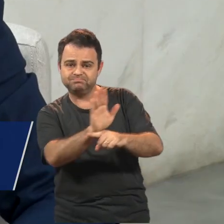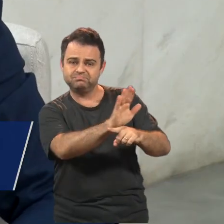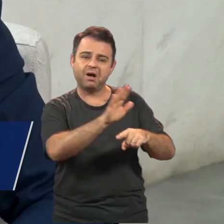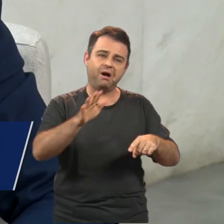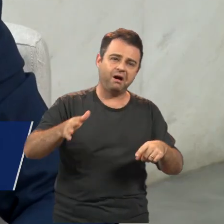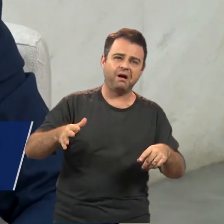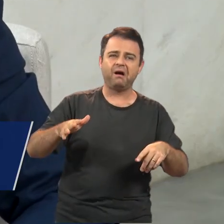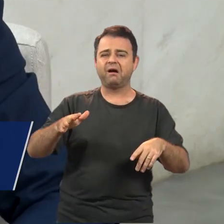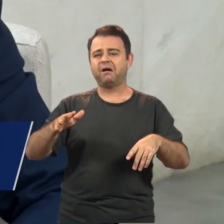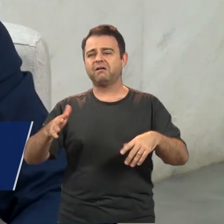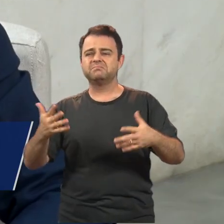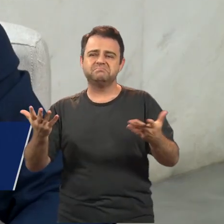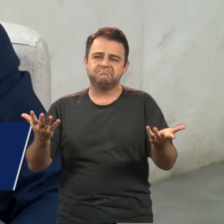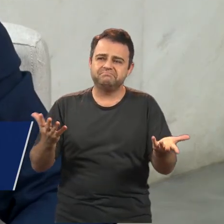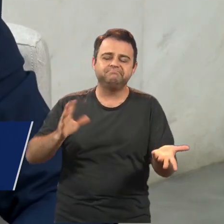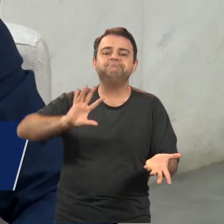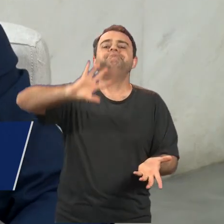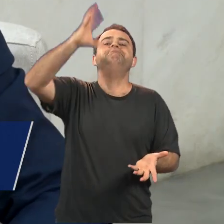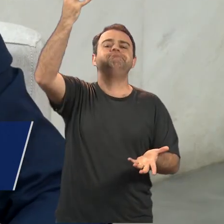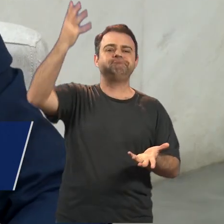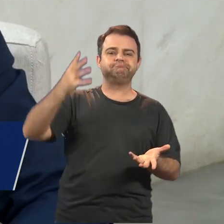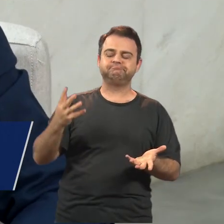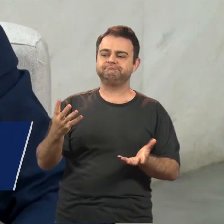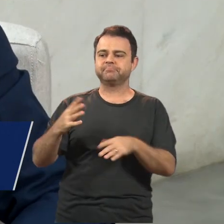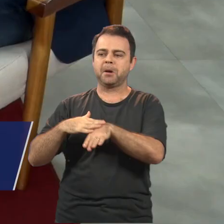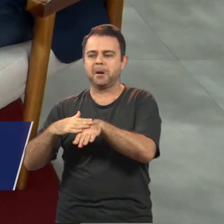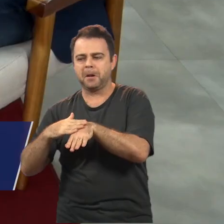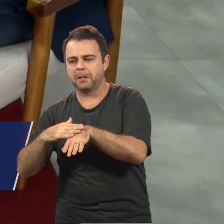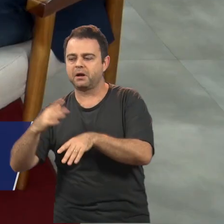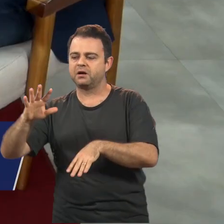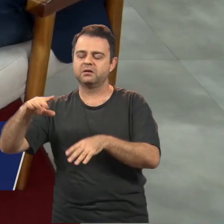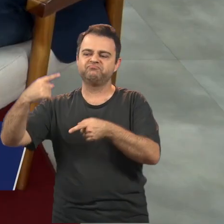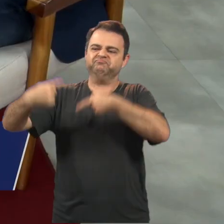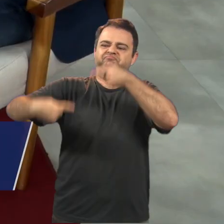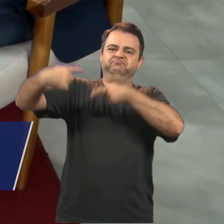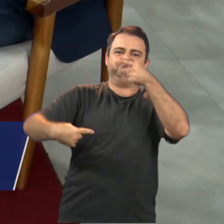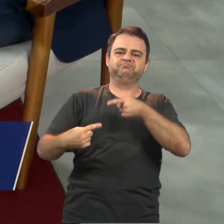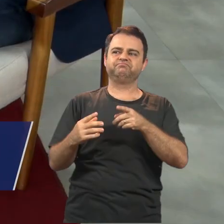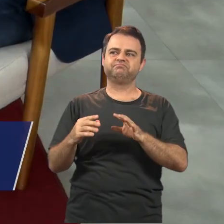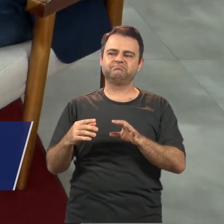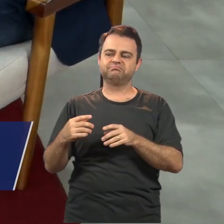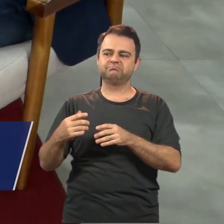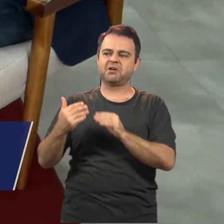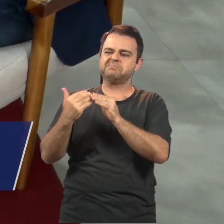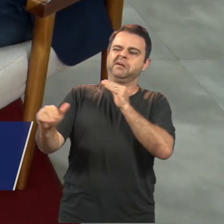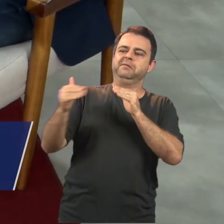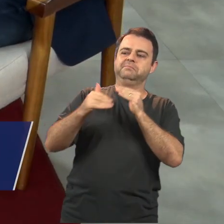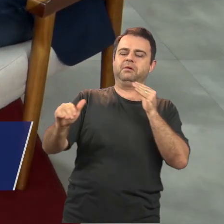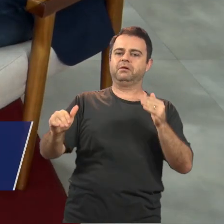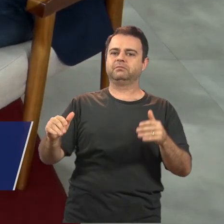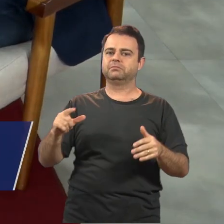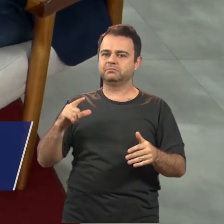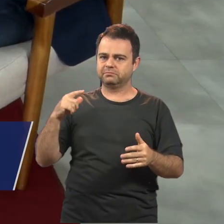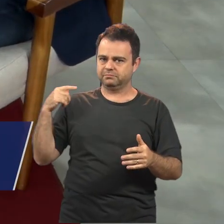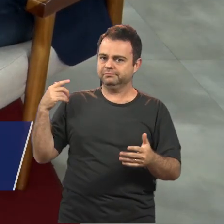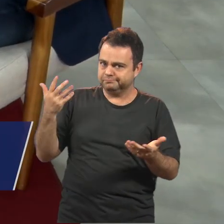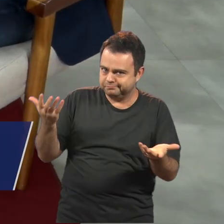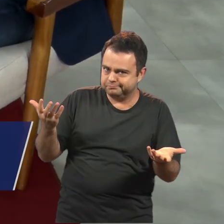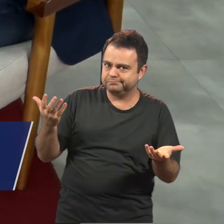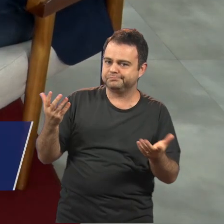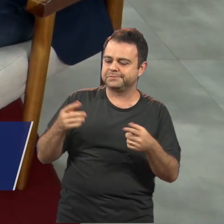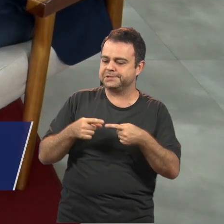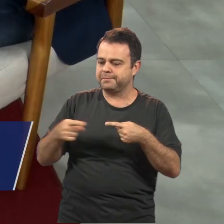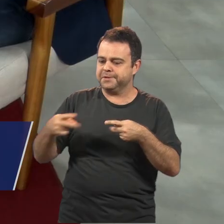conversa, de diálogo, também, divergências, debates nos últimos dias, então isso aqui ferveu, né? Mas faz parte,